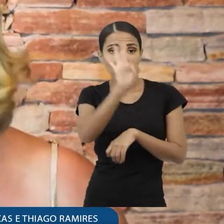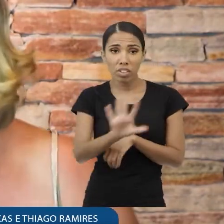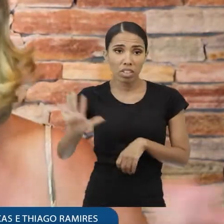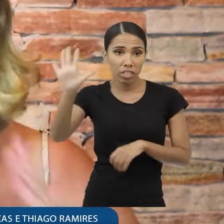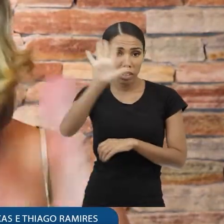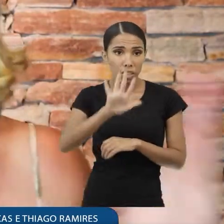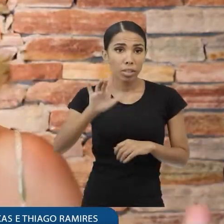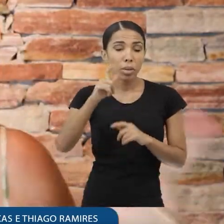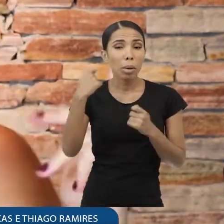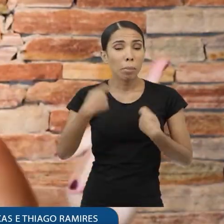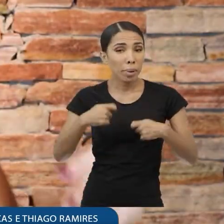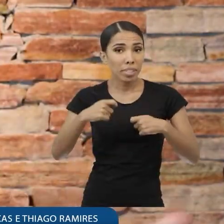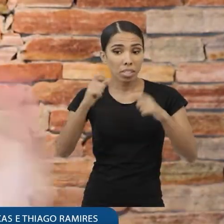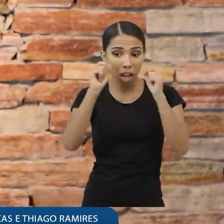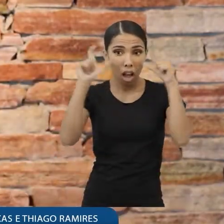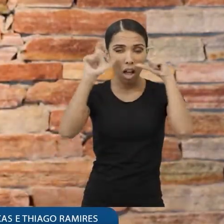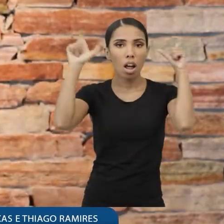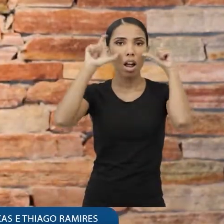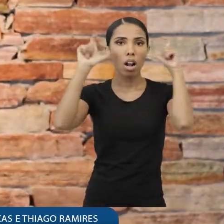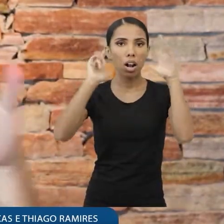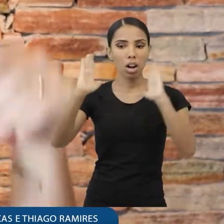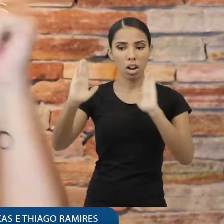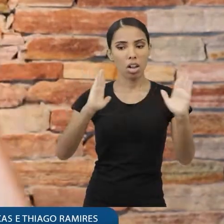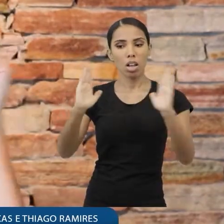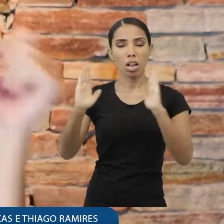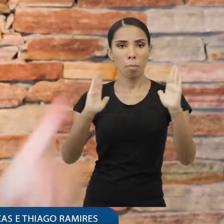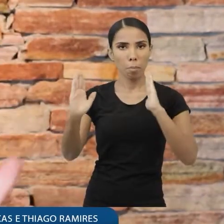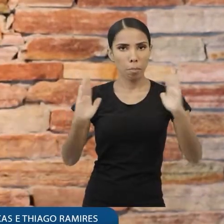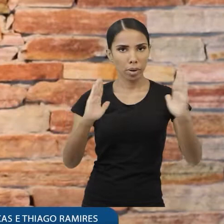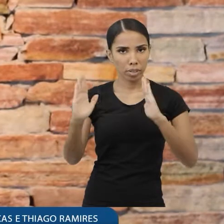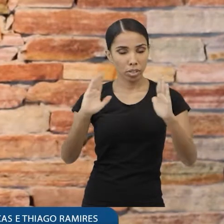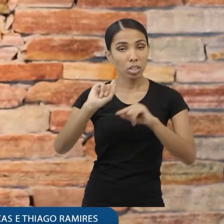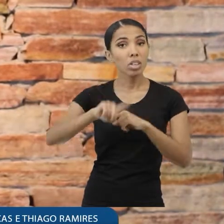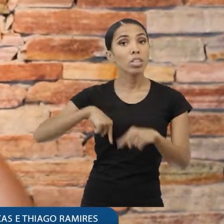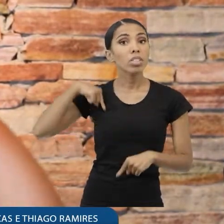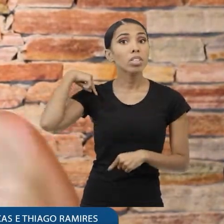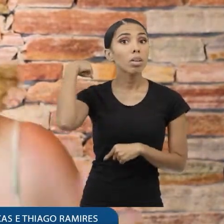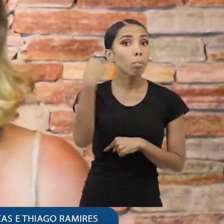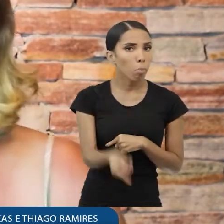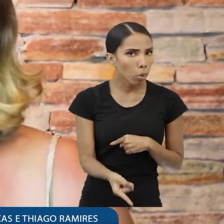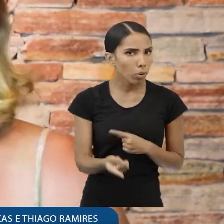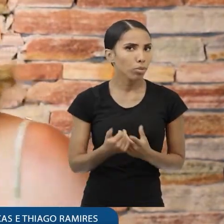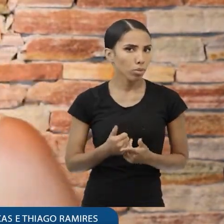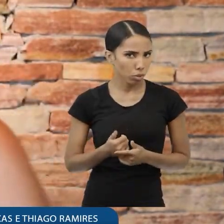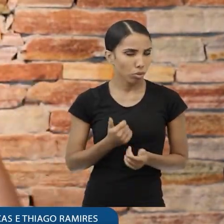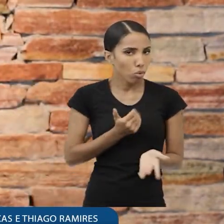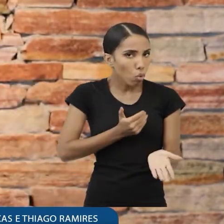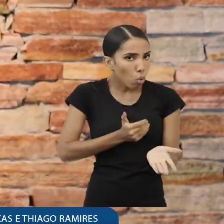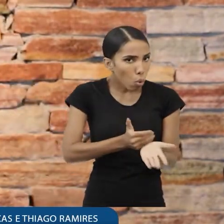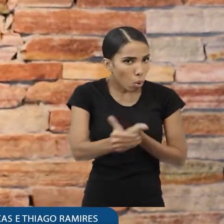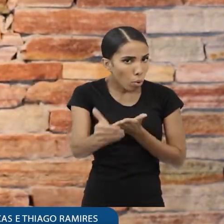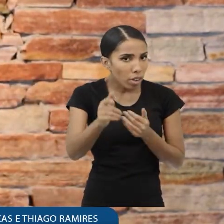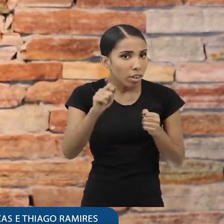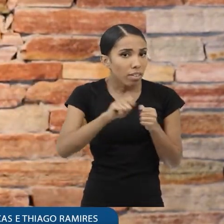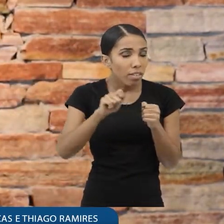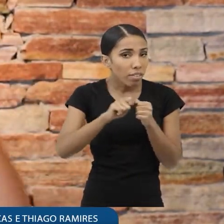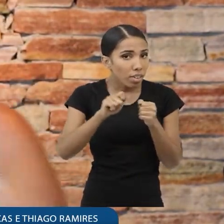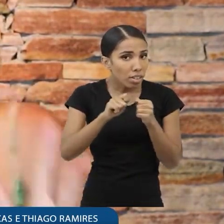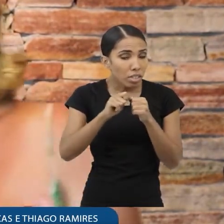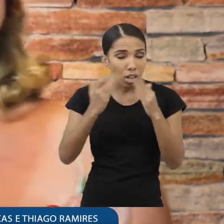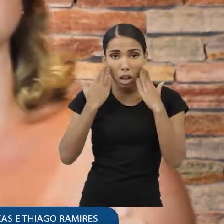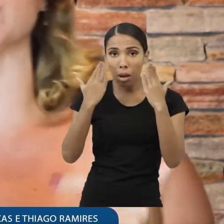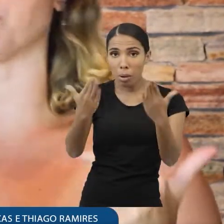E aí você vai ter que ficar atento aos prazos, como a gente tratou lá na aula de editais. Depois, a gente tem que começar a